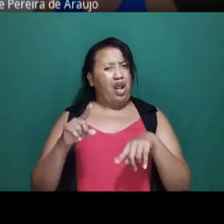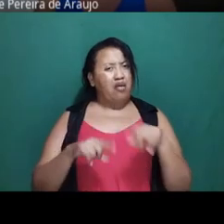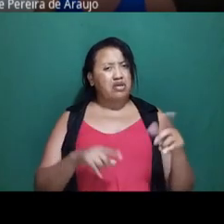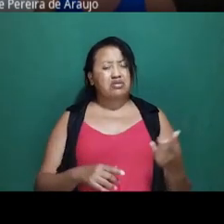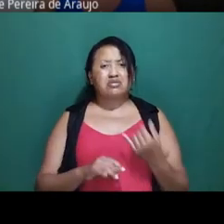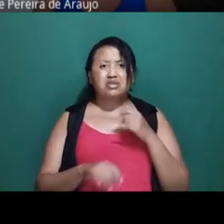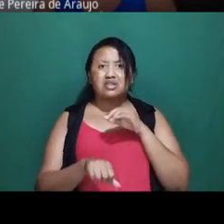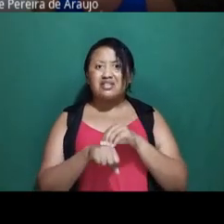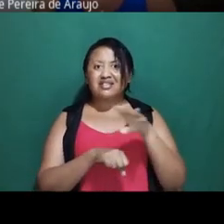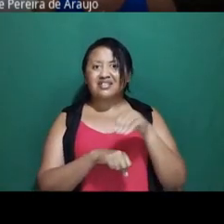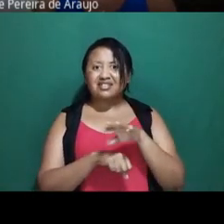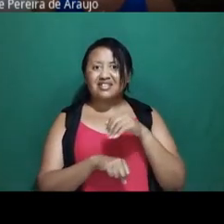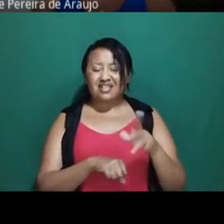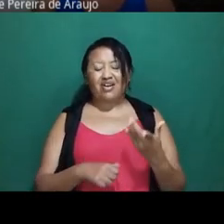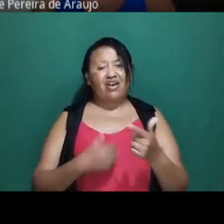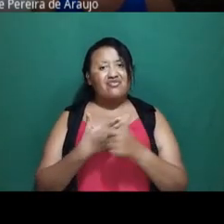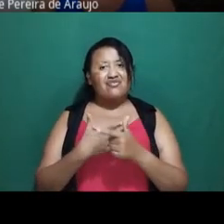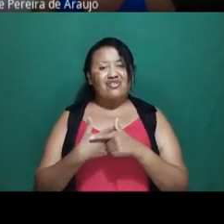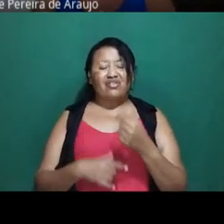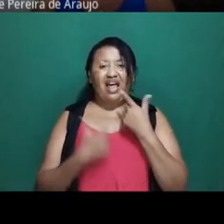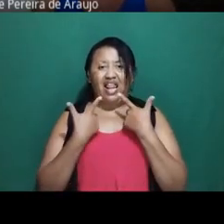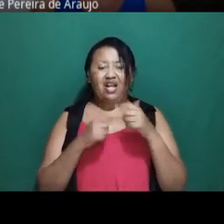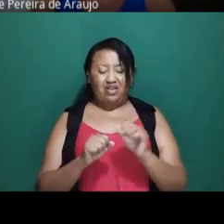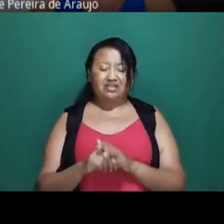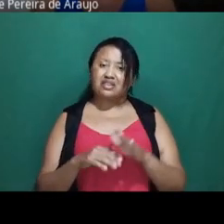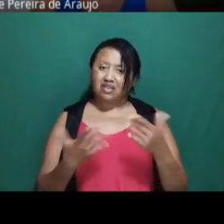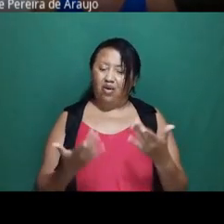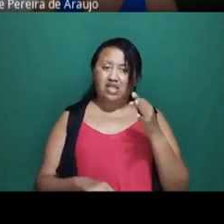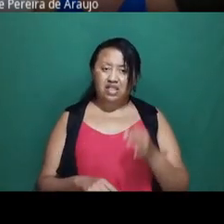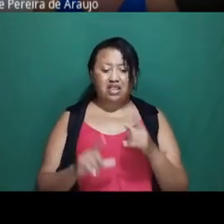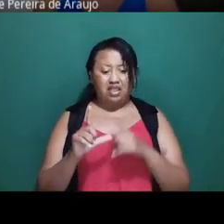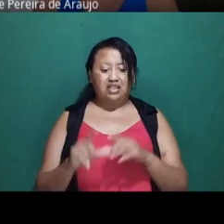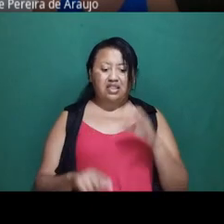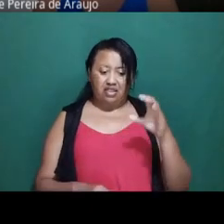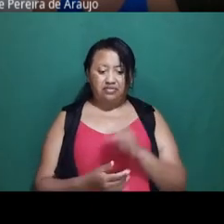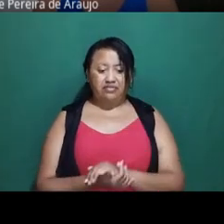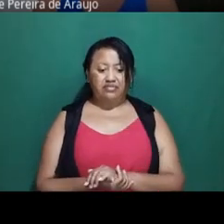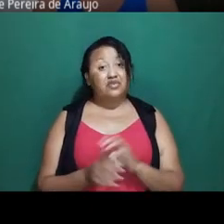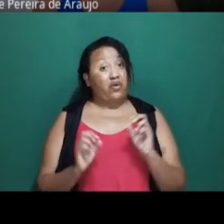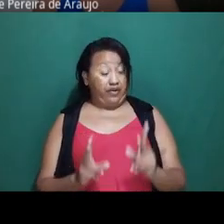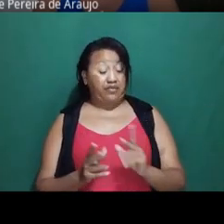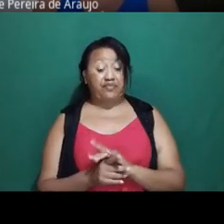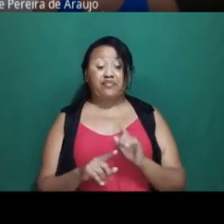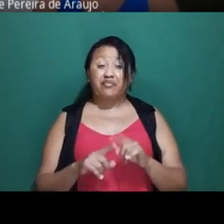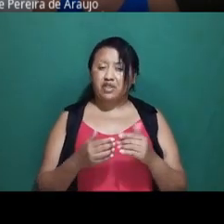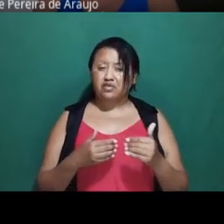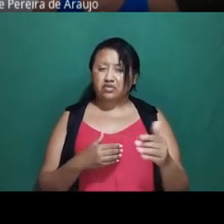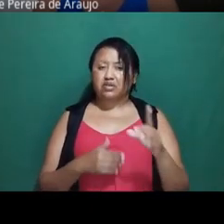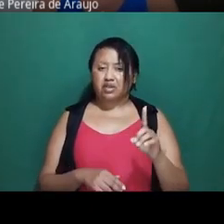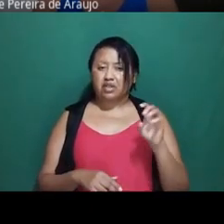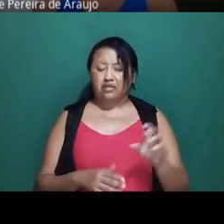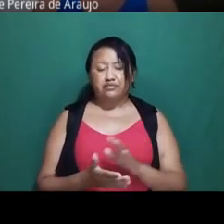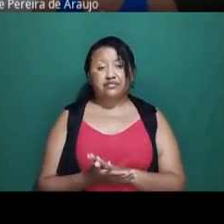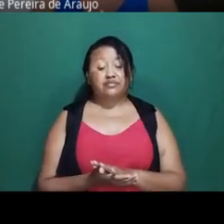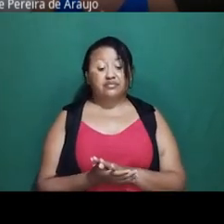que indicam a função emotiva da linguagem Então seria a correta a letra C Ok mas vamos a letra